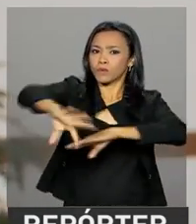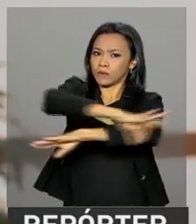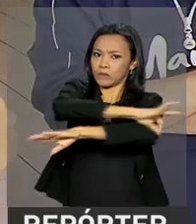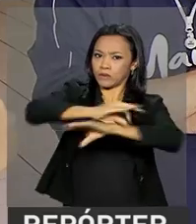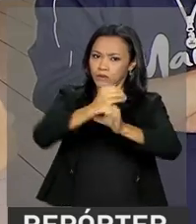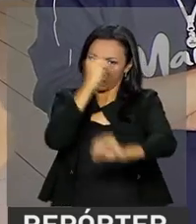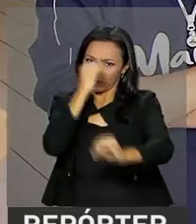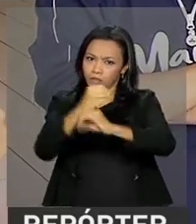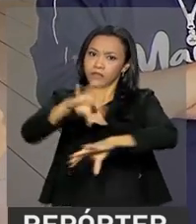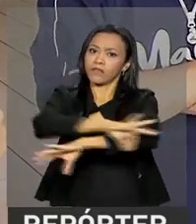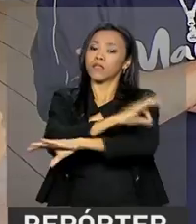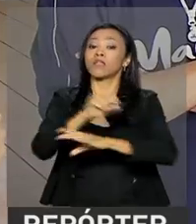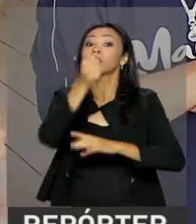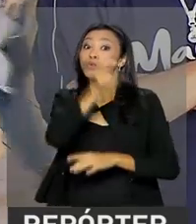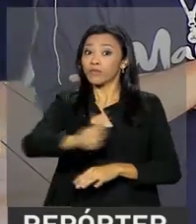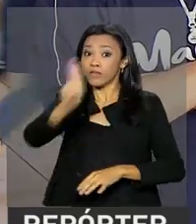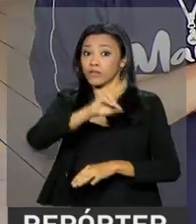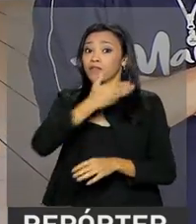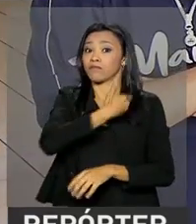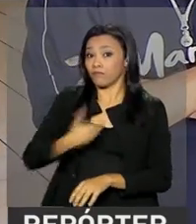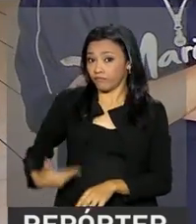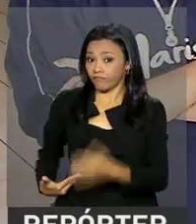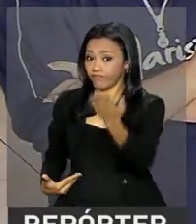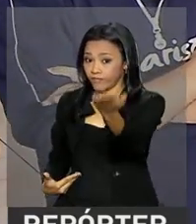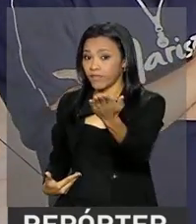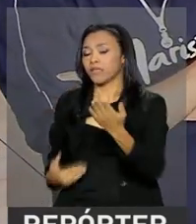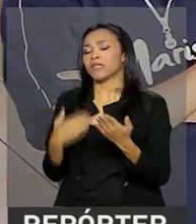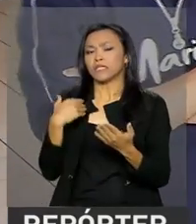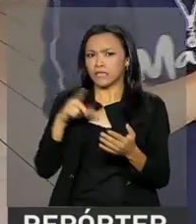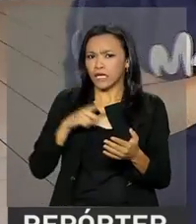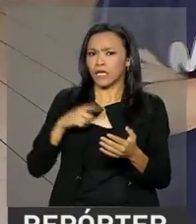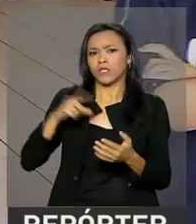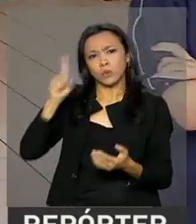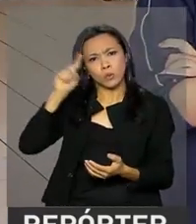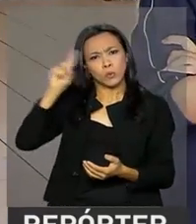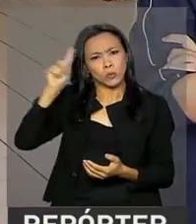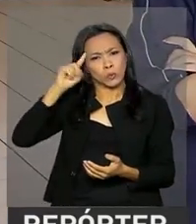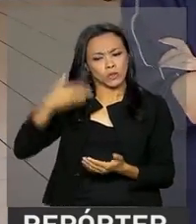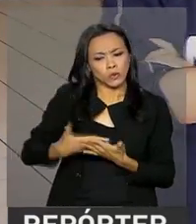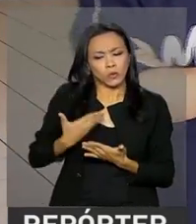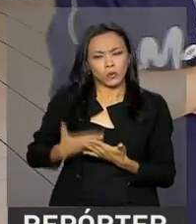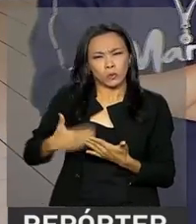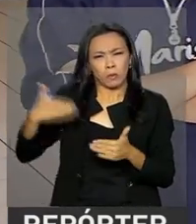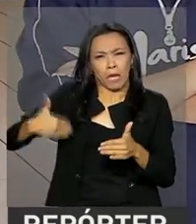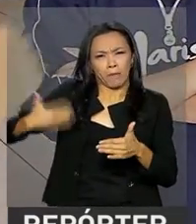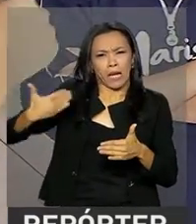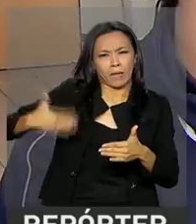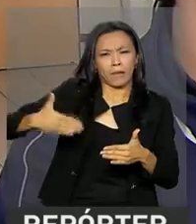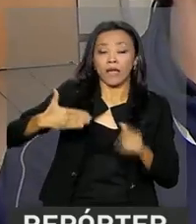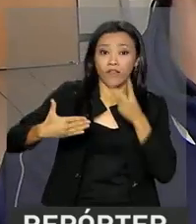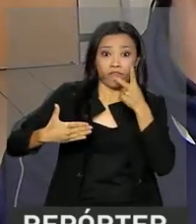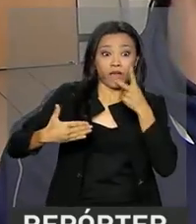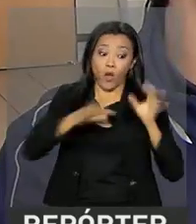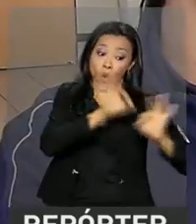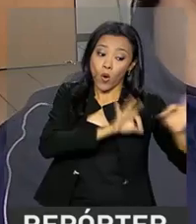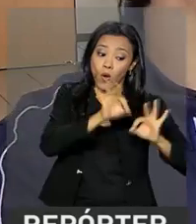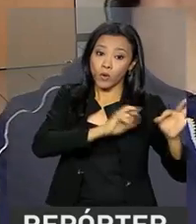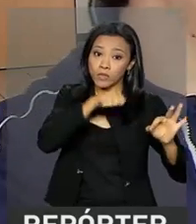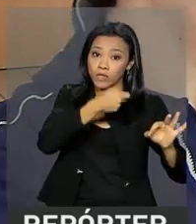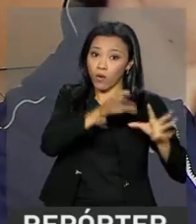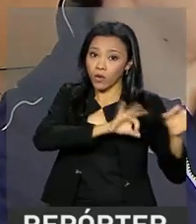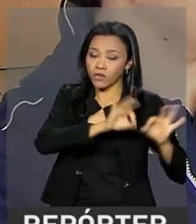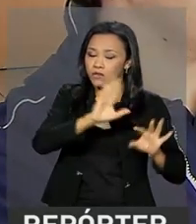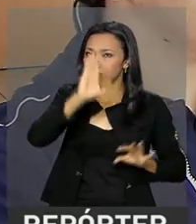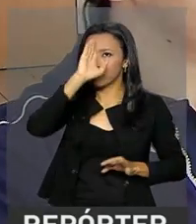em uma universidade pública além da rotina intensa de estudos Ele conta que organização é fundamental para um